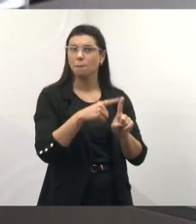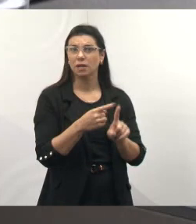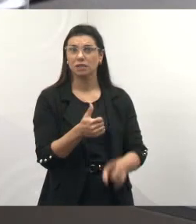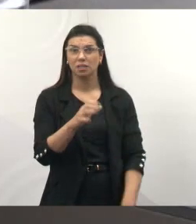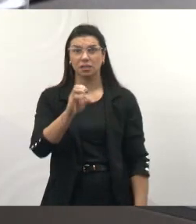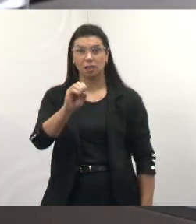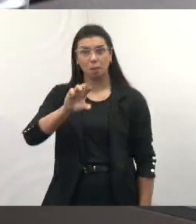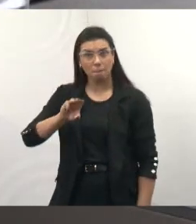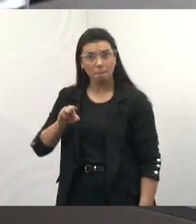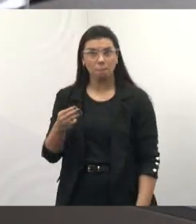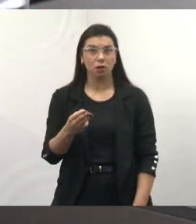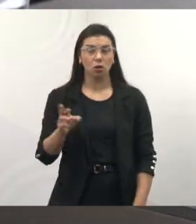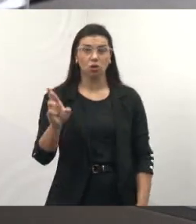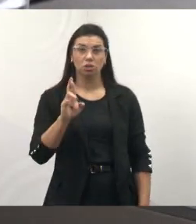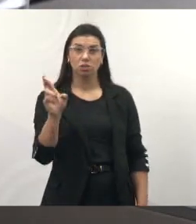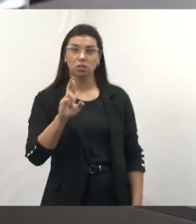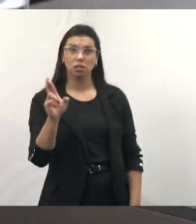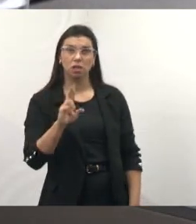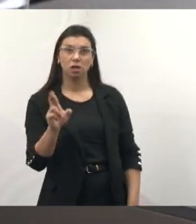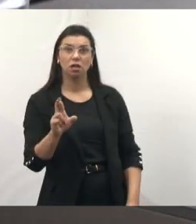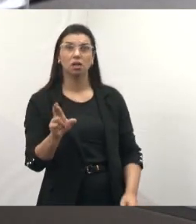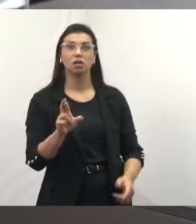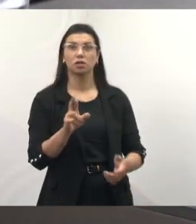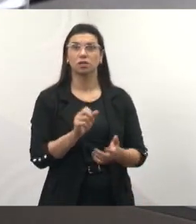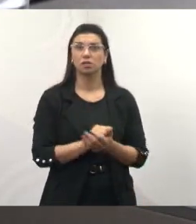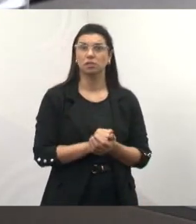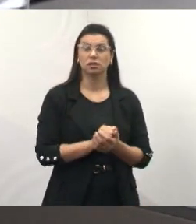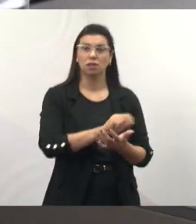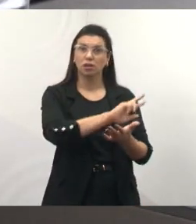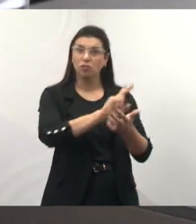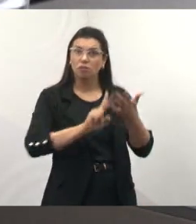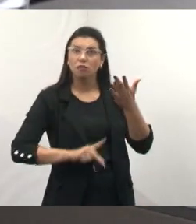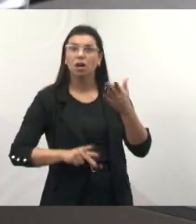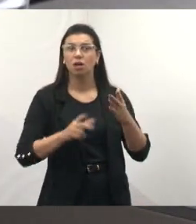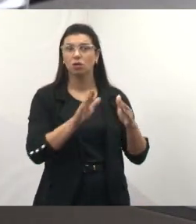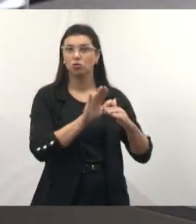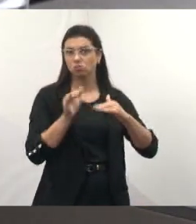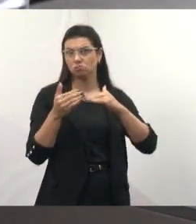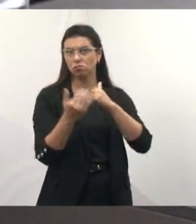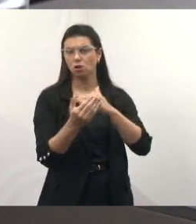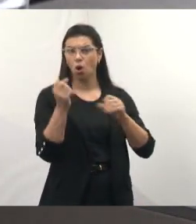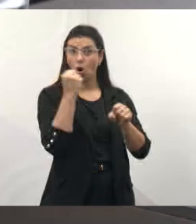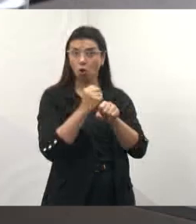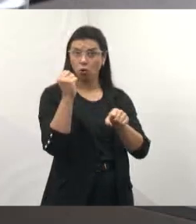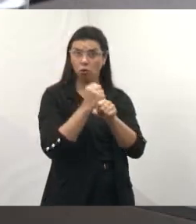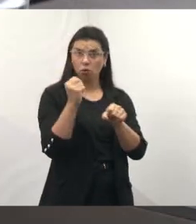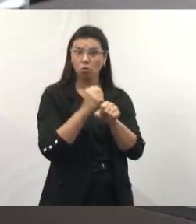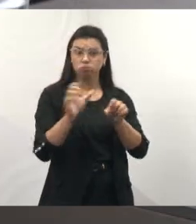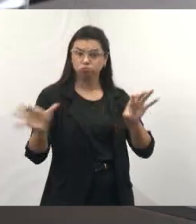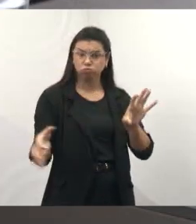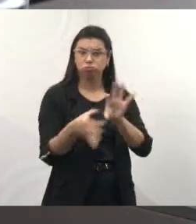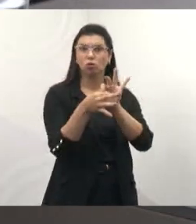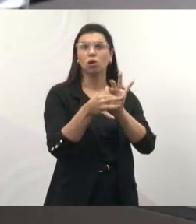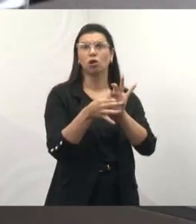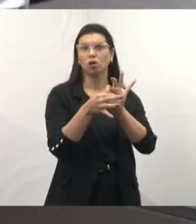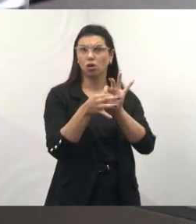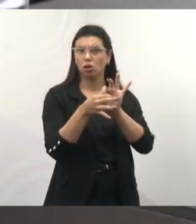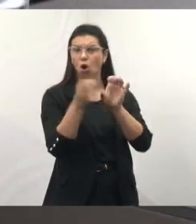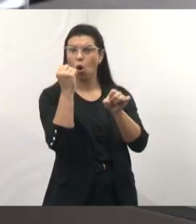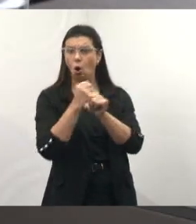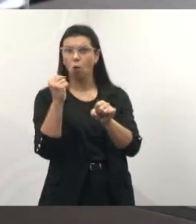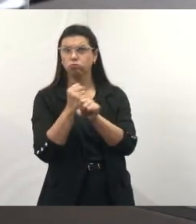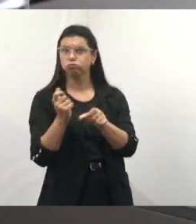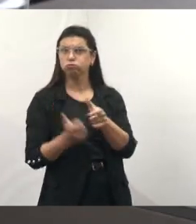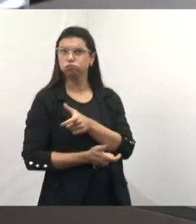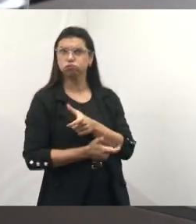de reais, tanto na Diogo Fontes, Celário Domus, como ali no São Luís. Obras que estão conectadas com obras maiores